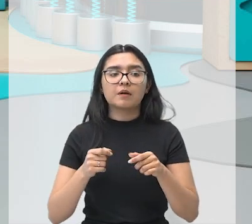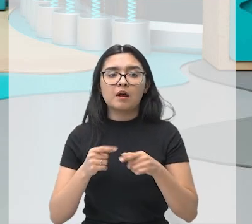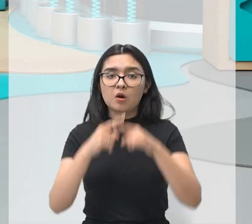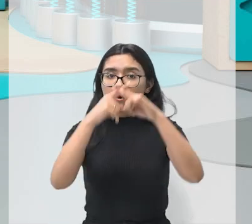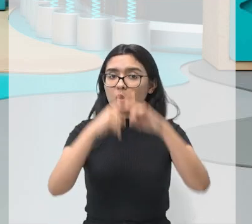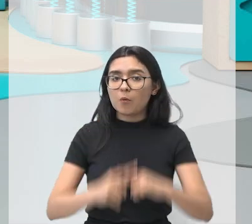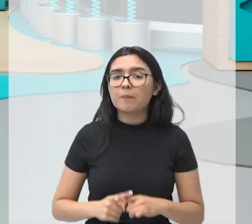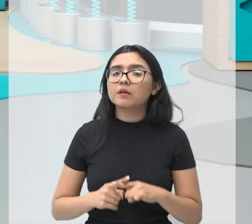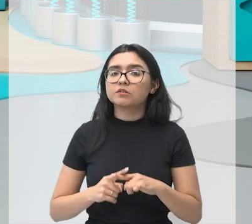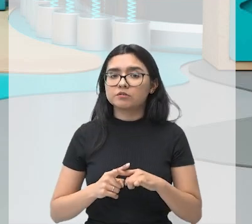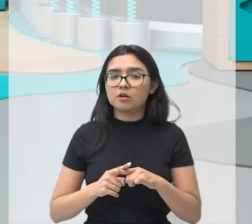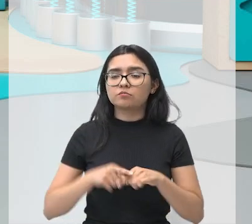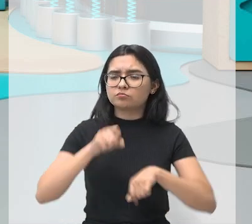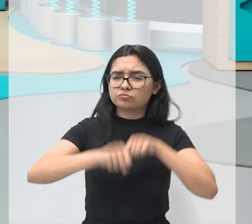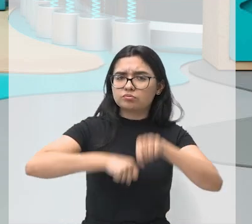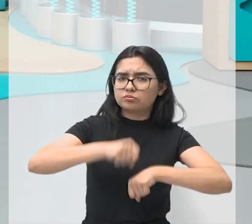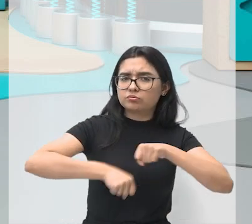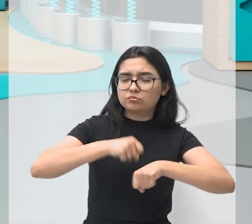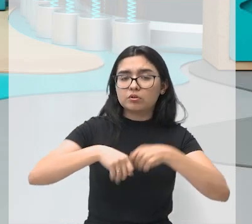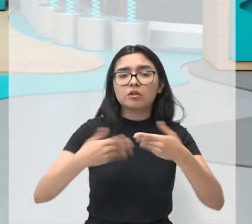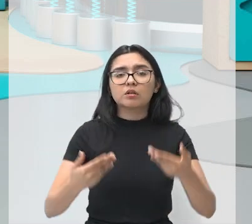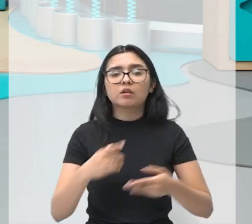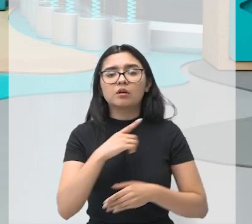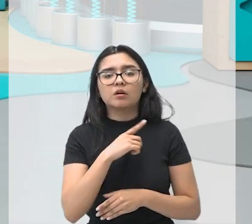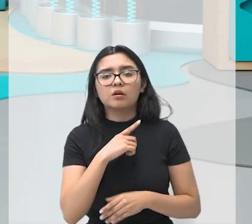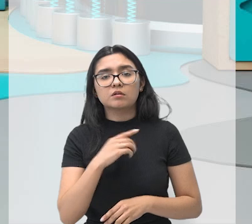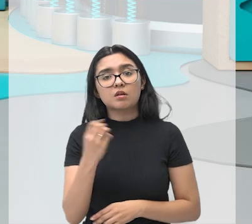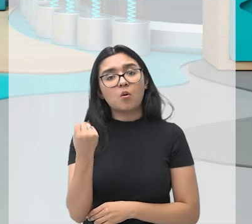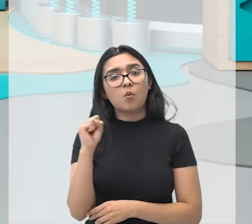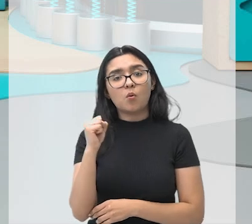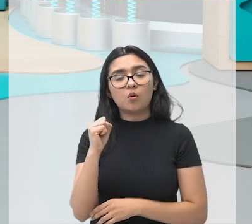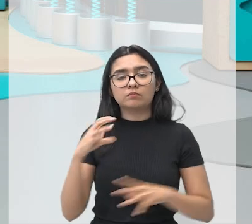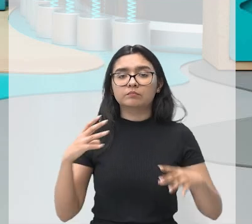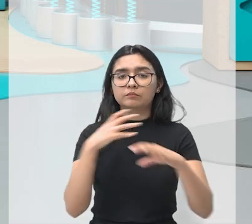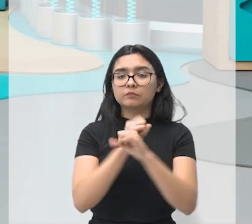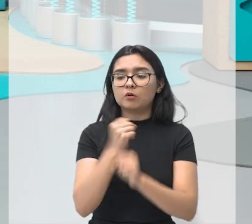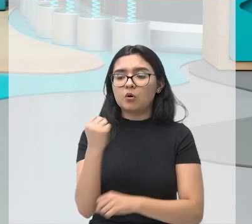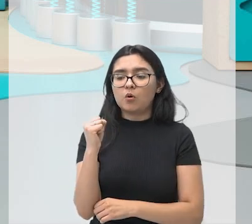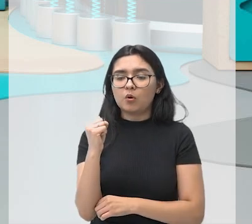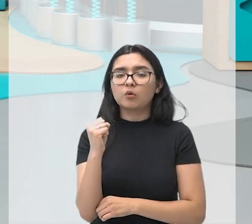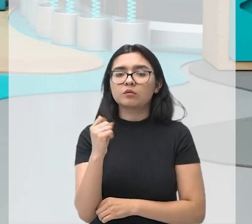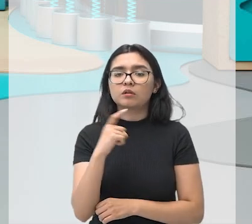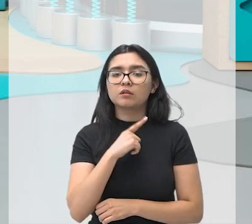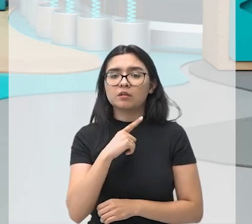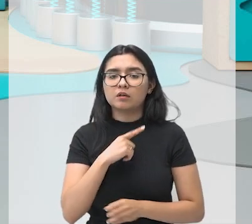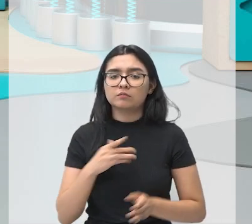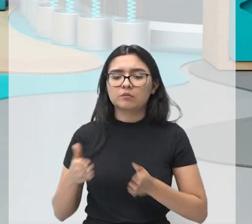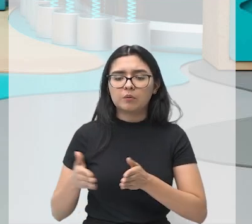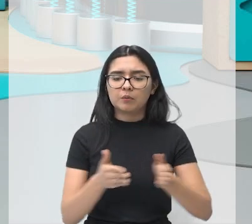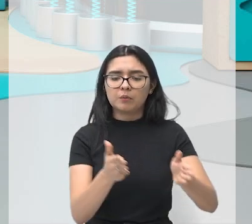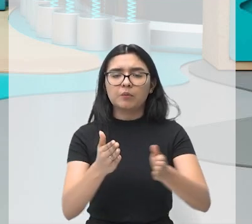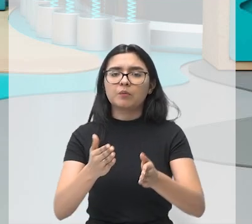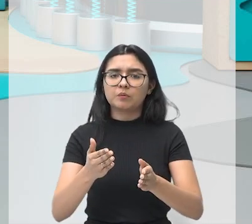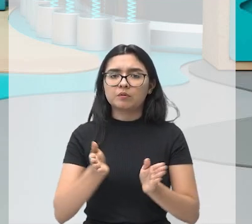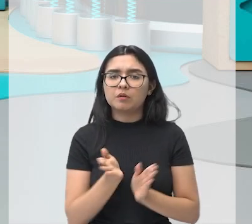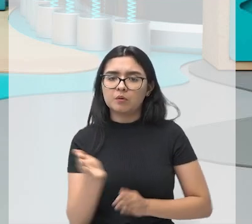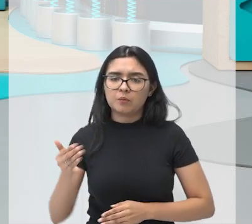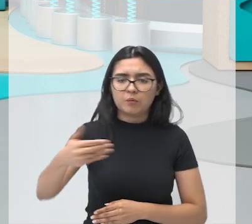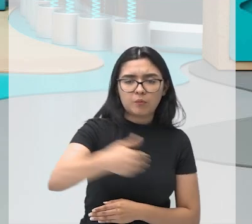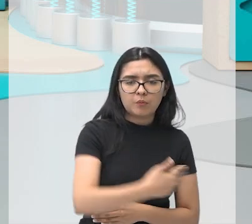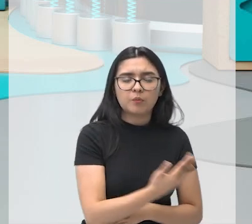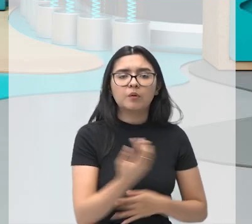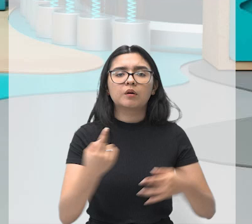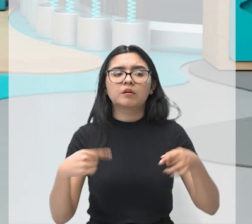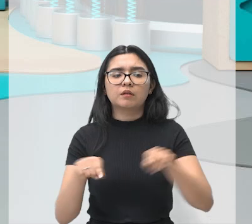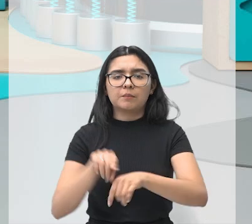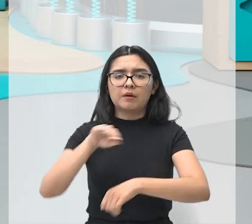a gente entender um pouco melhor, é uma corrida com 8 ciclistas, passando por retas, curvas e saltos